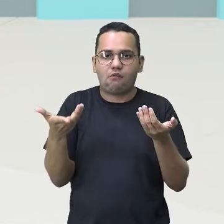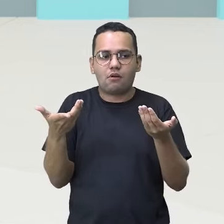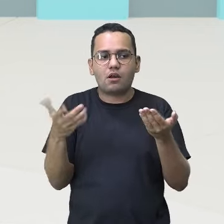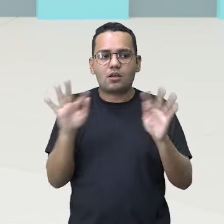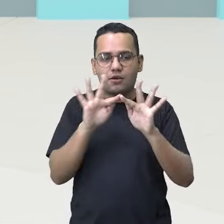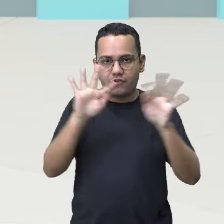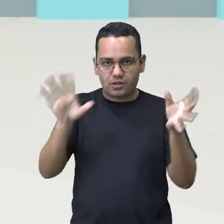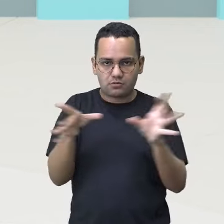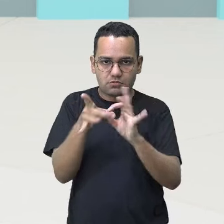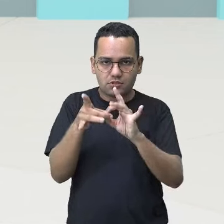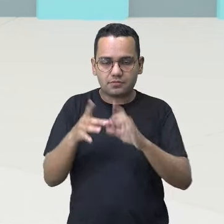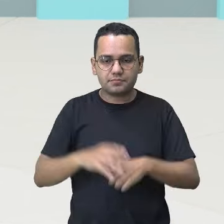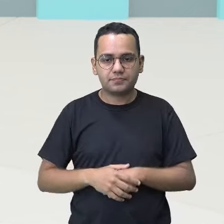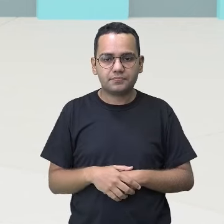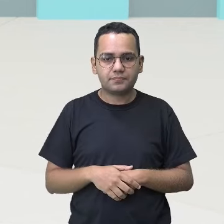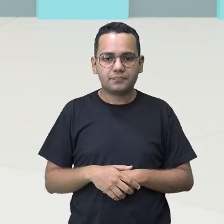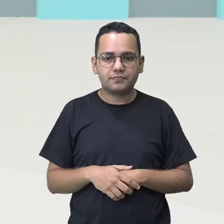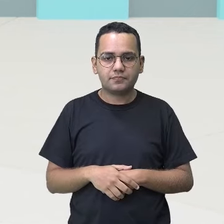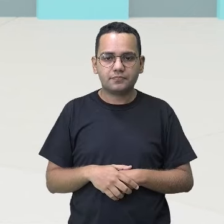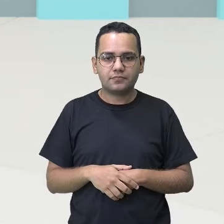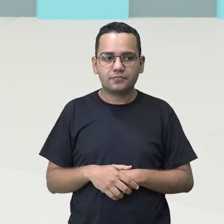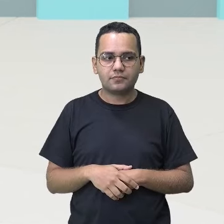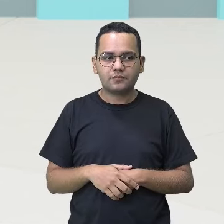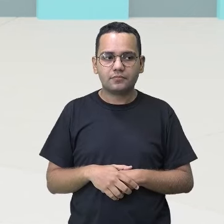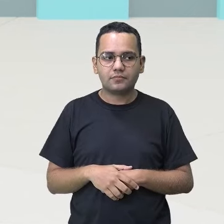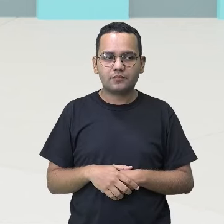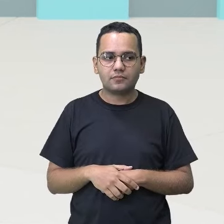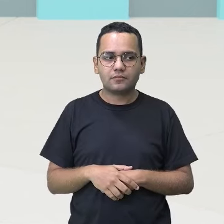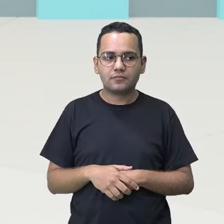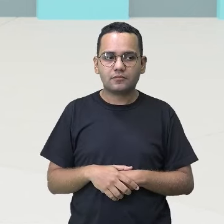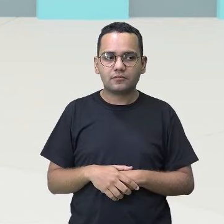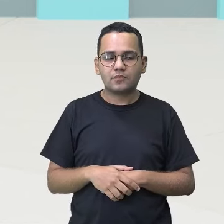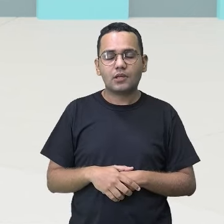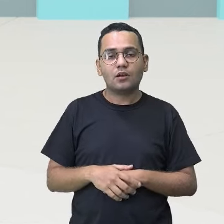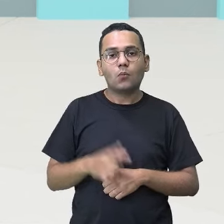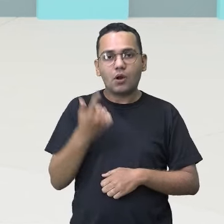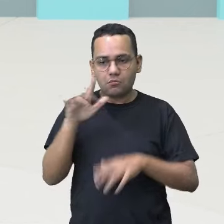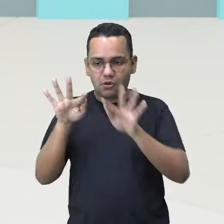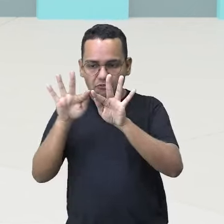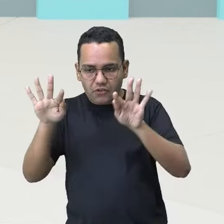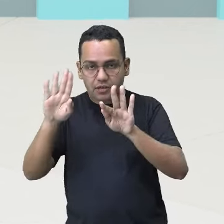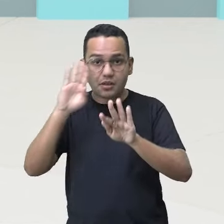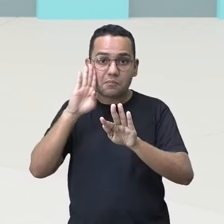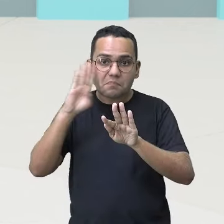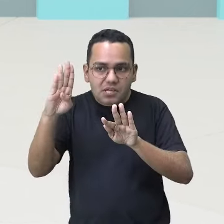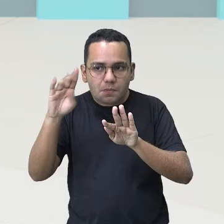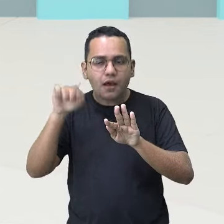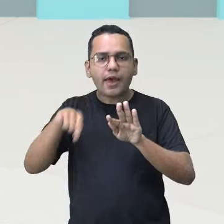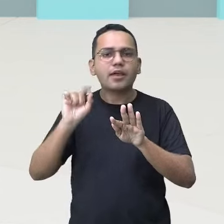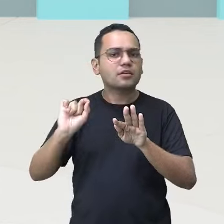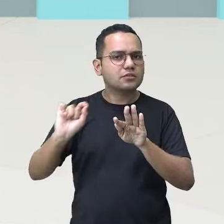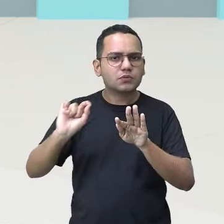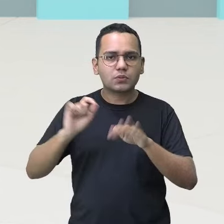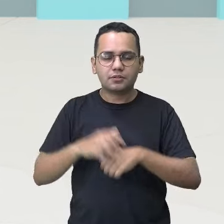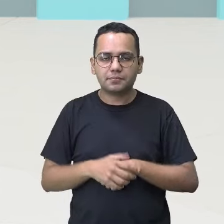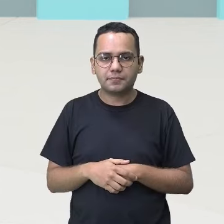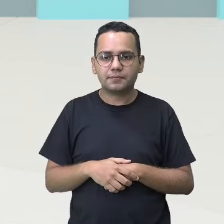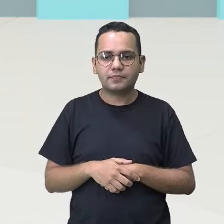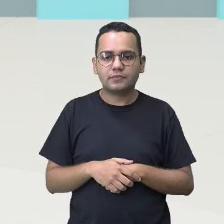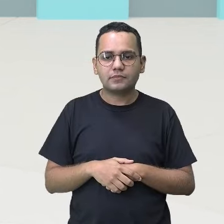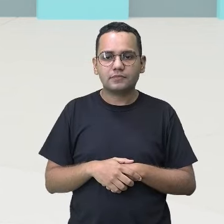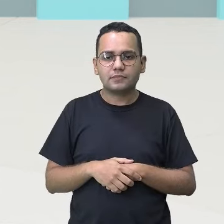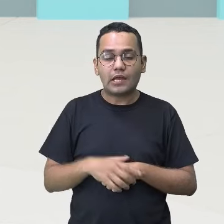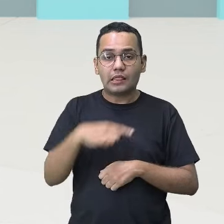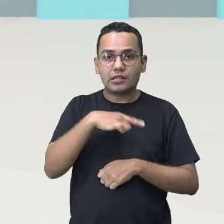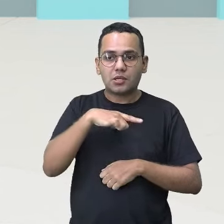subordinadas em que uma vai se chamar de oração principal por qu é ela que vai carregar